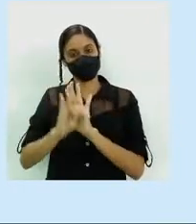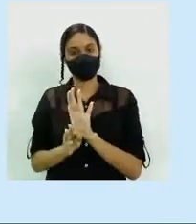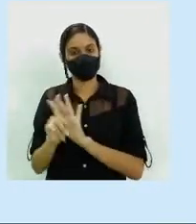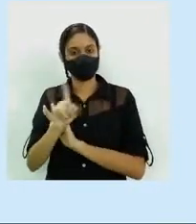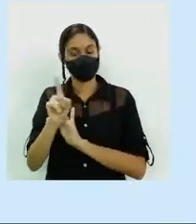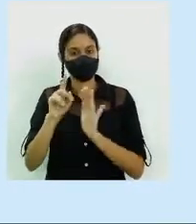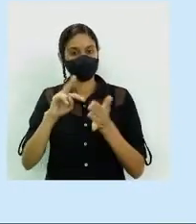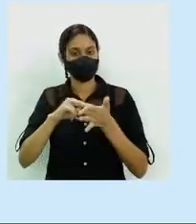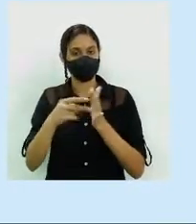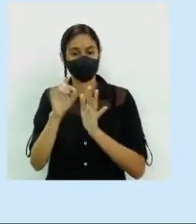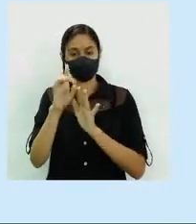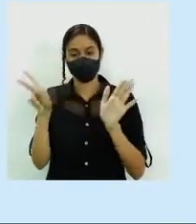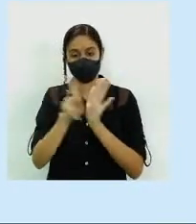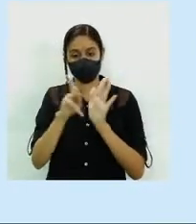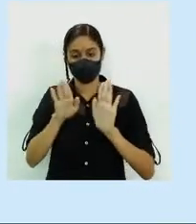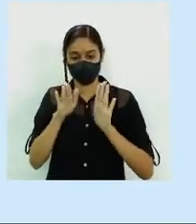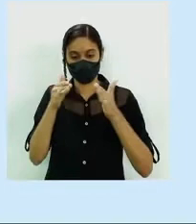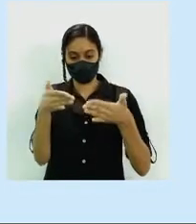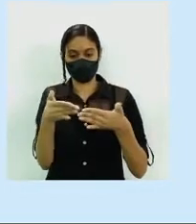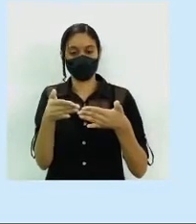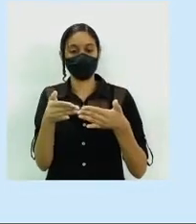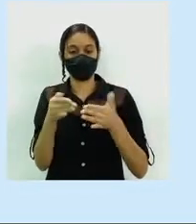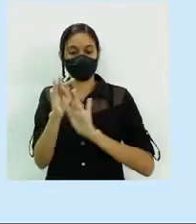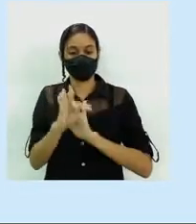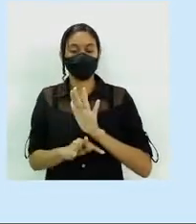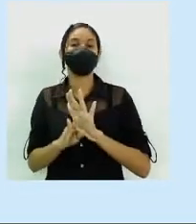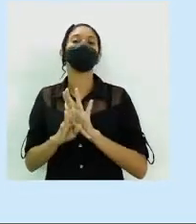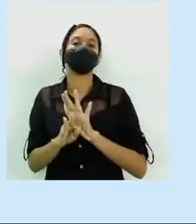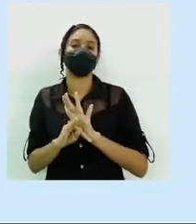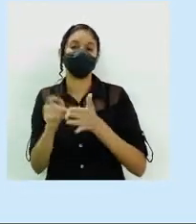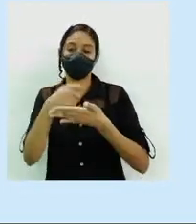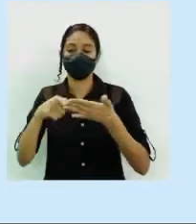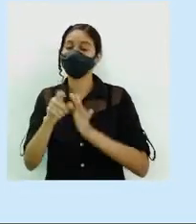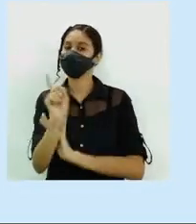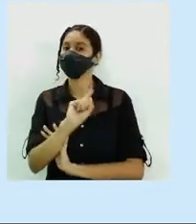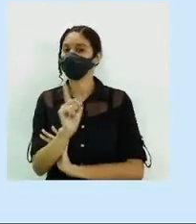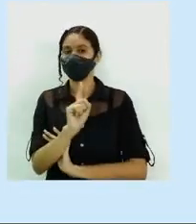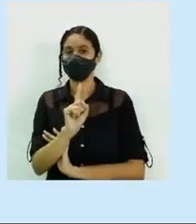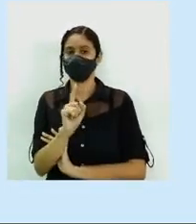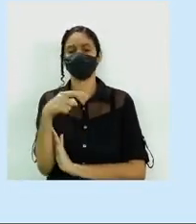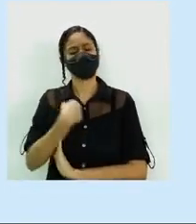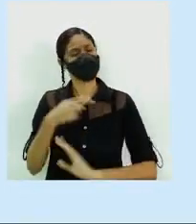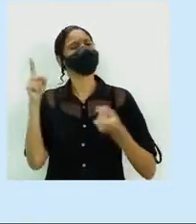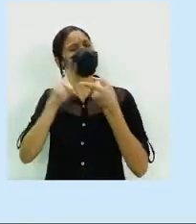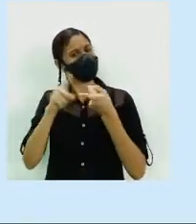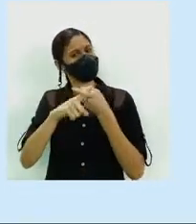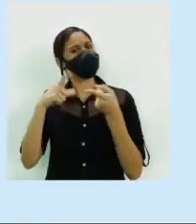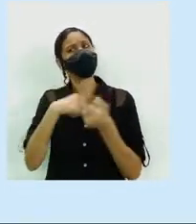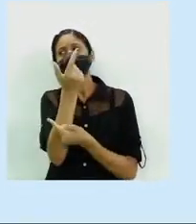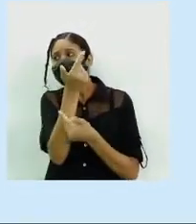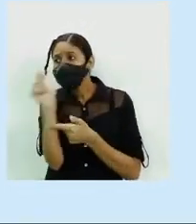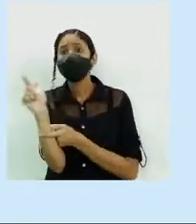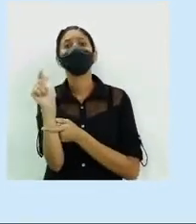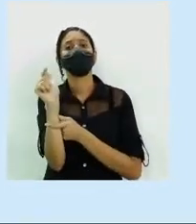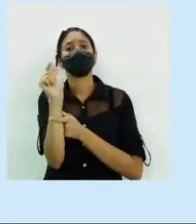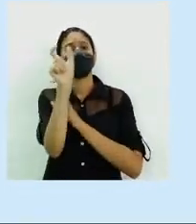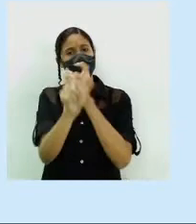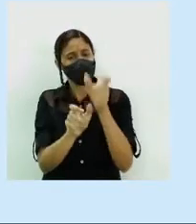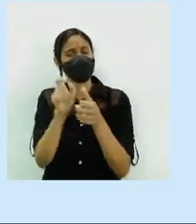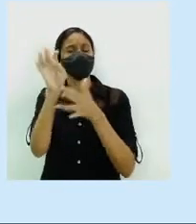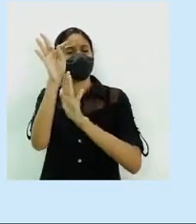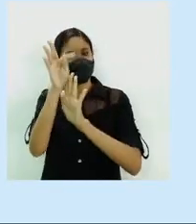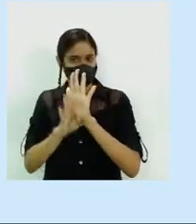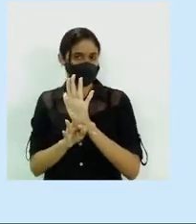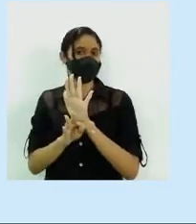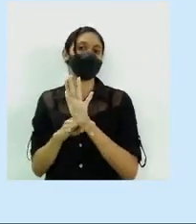não vai se restringir apenas a textos escritos. A gente também tem outras formas de